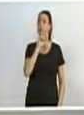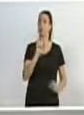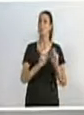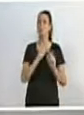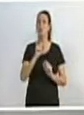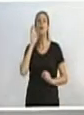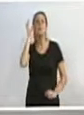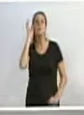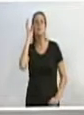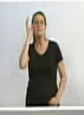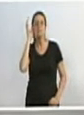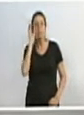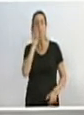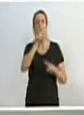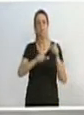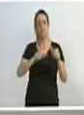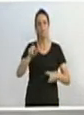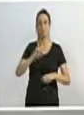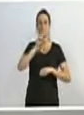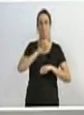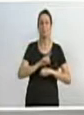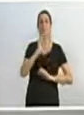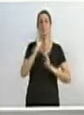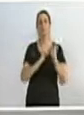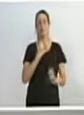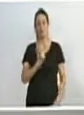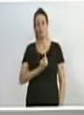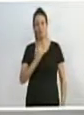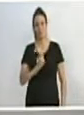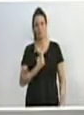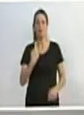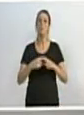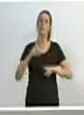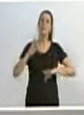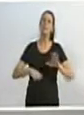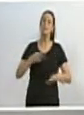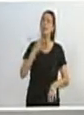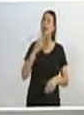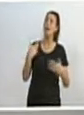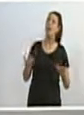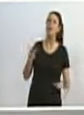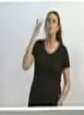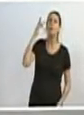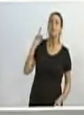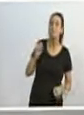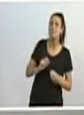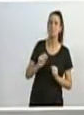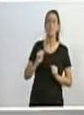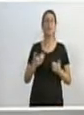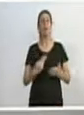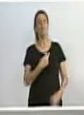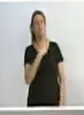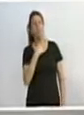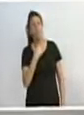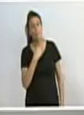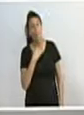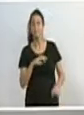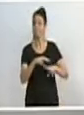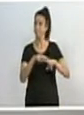uma vida muito, muito, amanhã eu vou fazer, hoje eu não posso, e essa consciência é que nós vamos ter